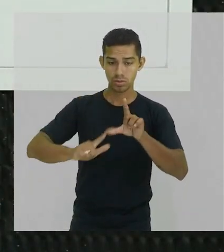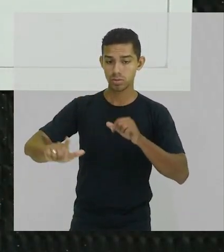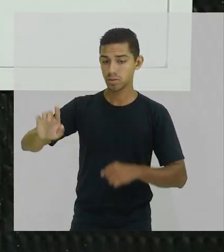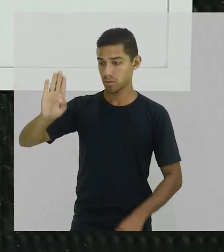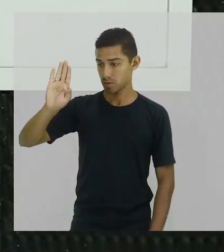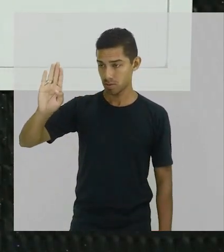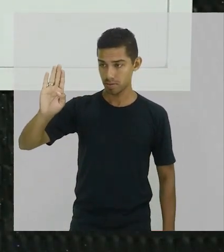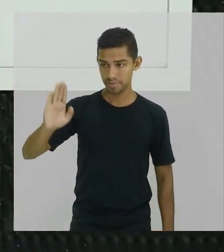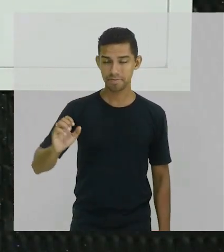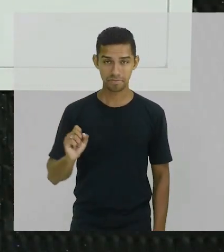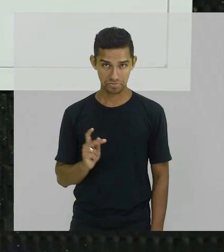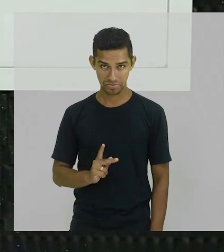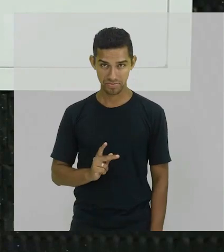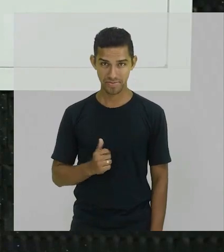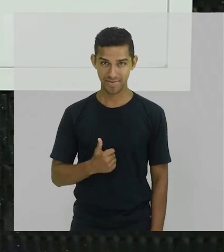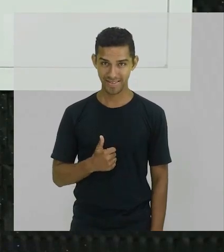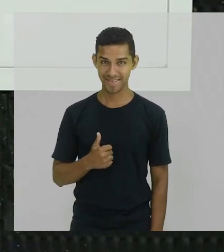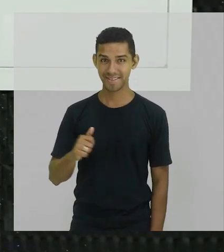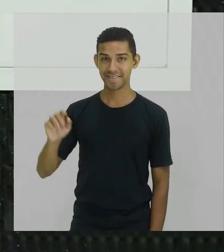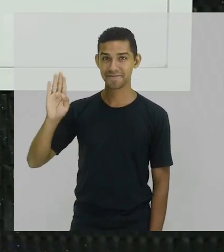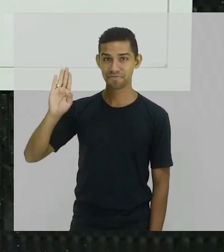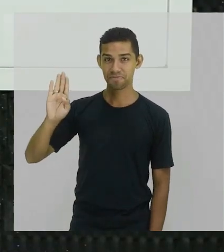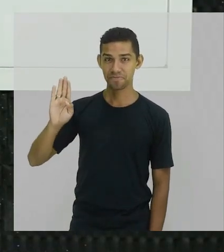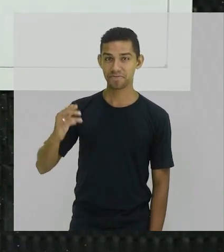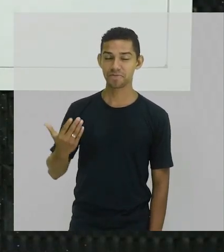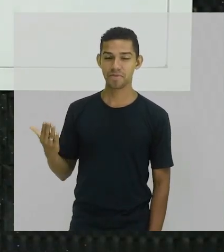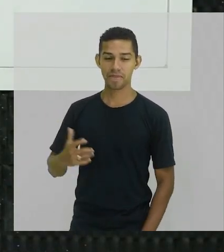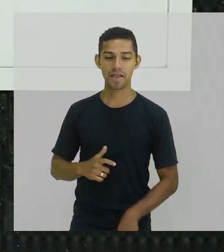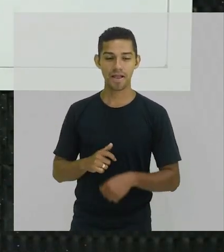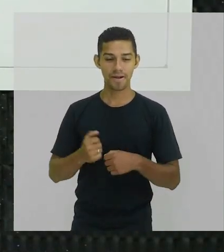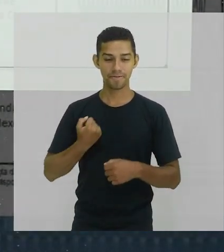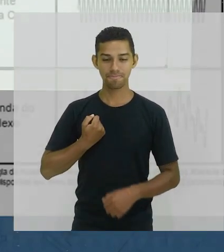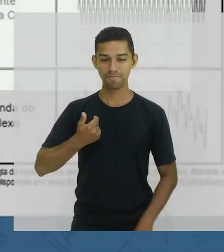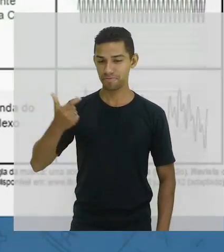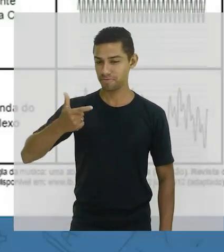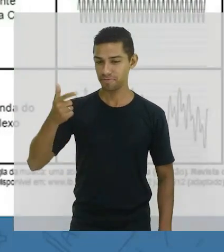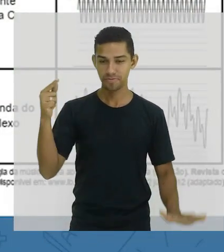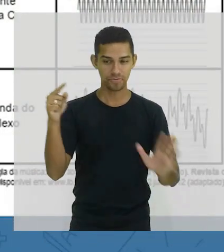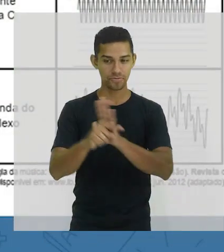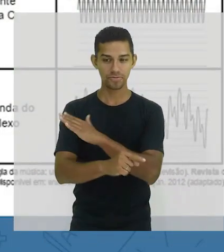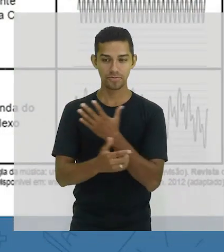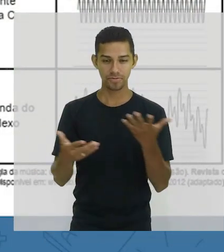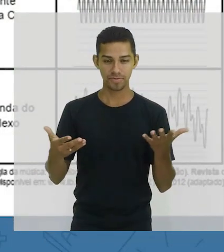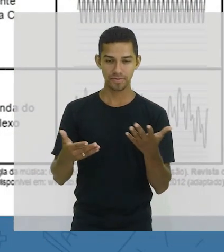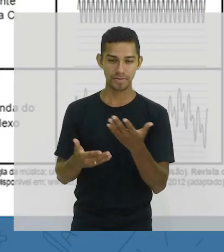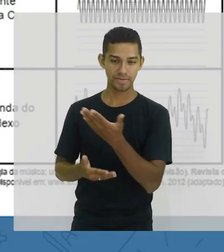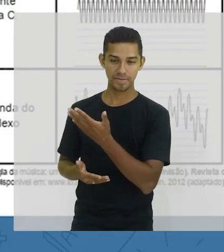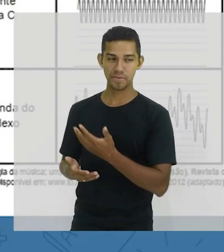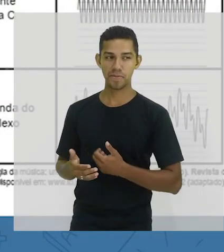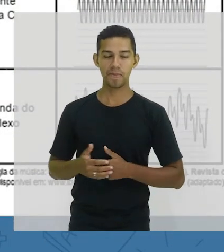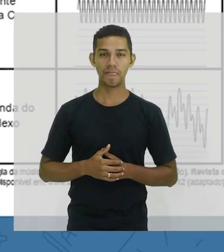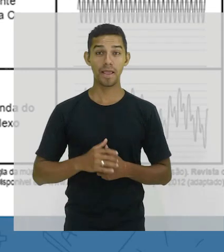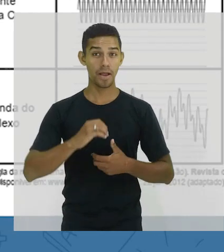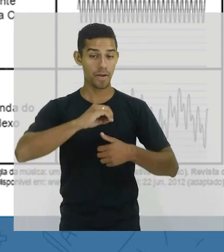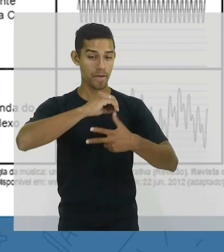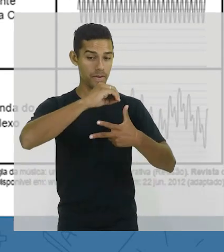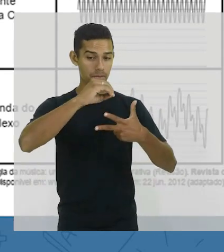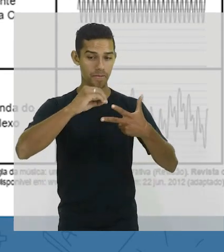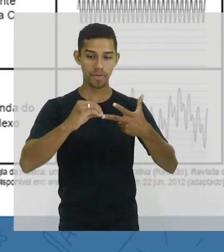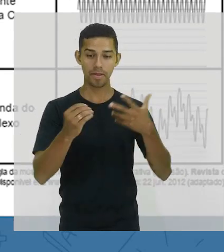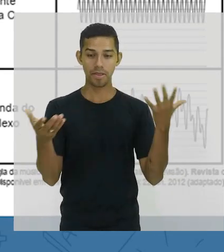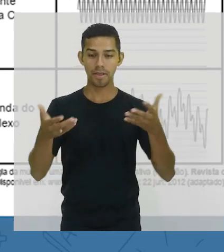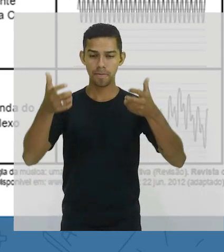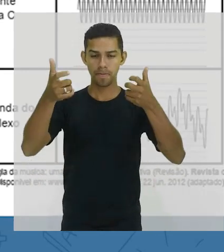B, interferência, ok? Sem perder tempo, vamos logo para a segunda. Questão 2. Questão do Enem, hein? Diz o